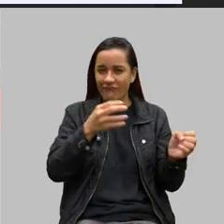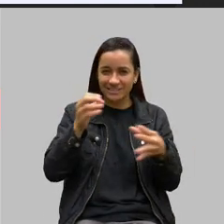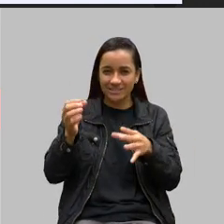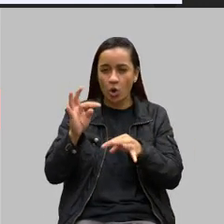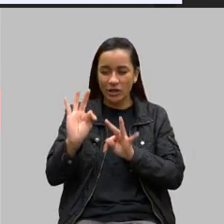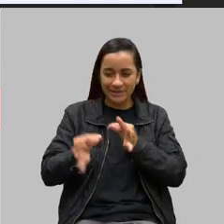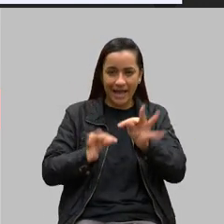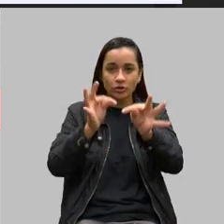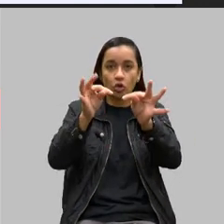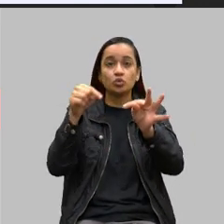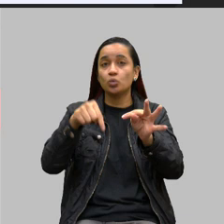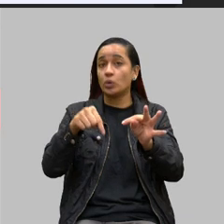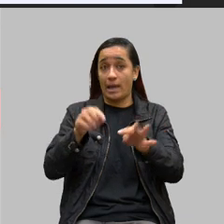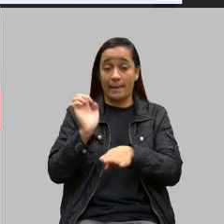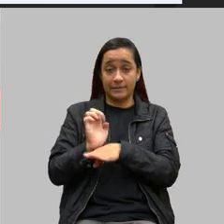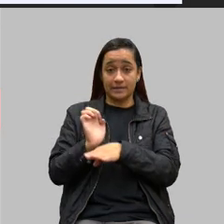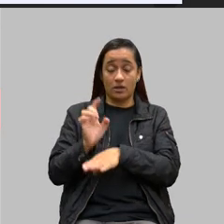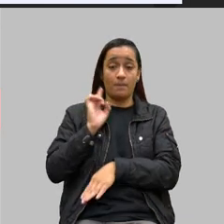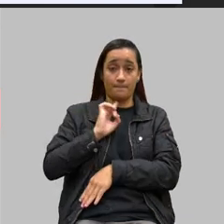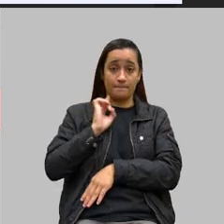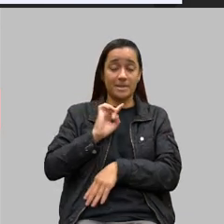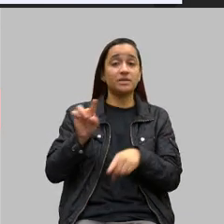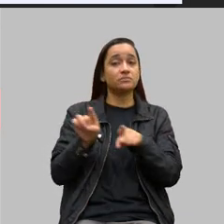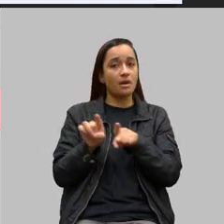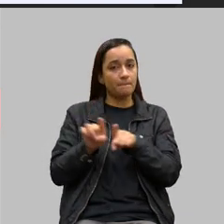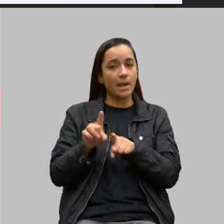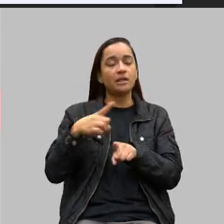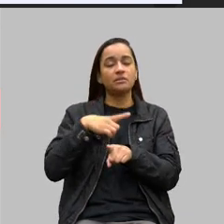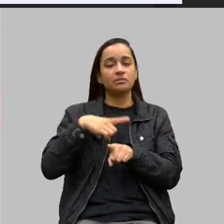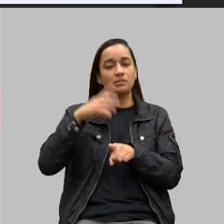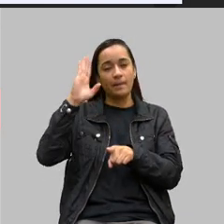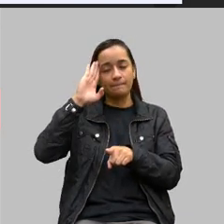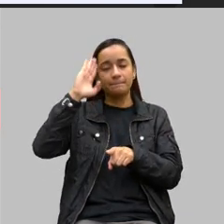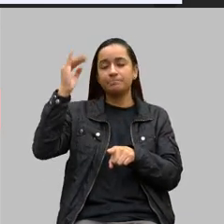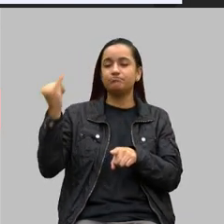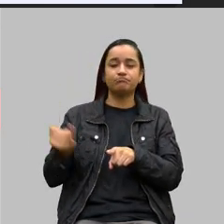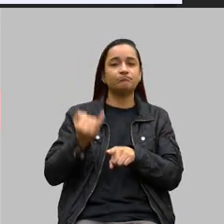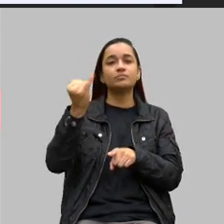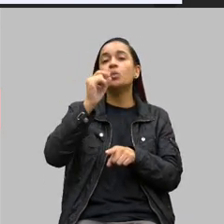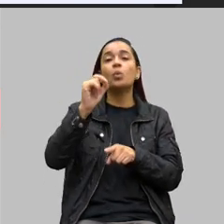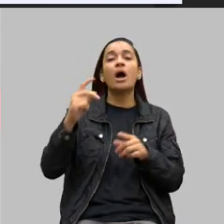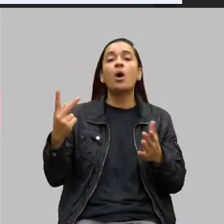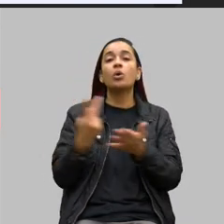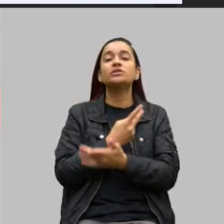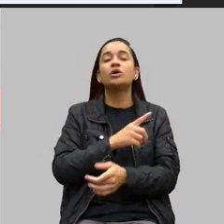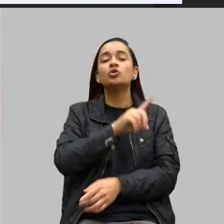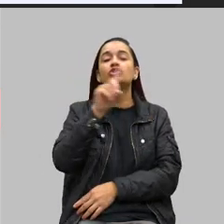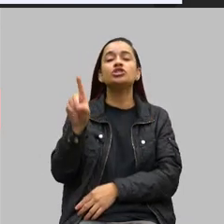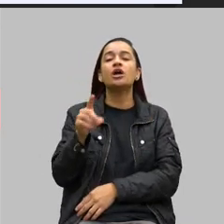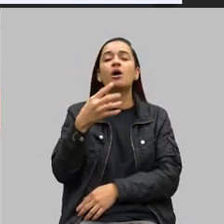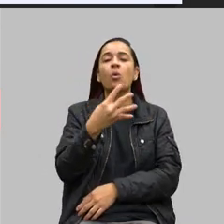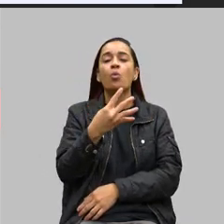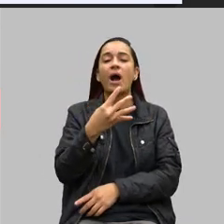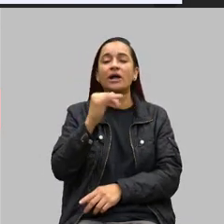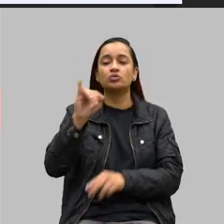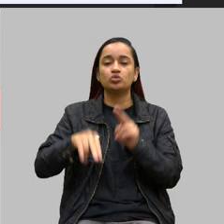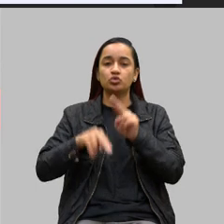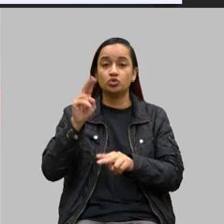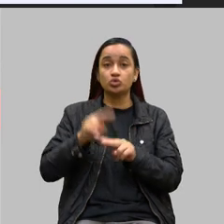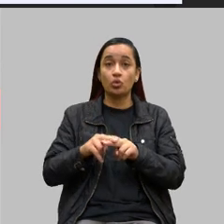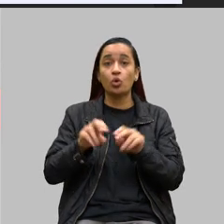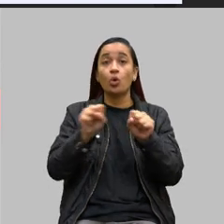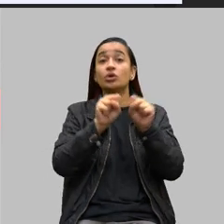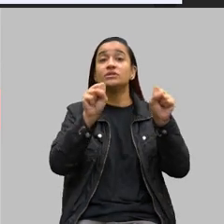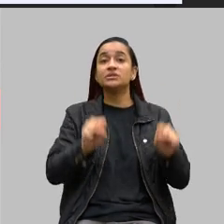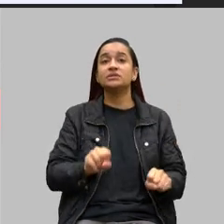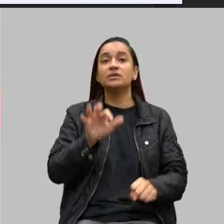falar né o estado de Minas também em caráter Pioneiro implantou né agora no dia 4 de junho né Eh um sistema de free Flow ainda